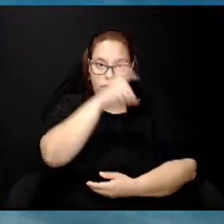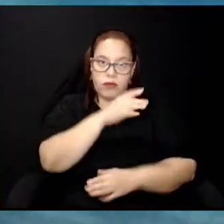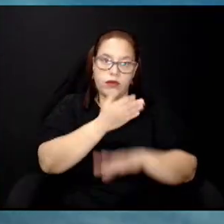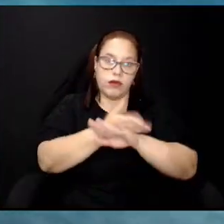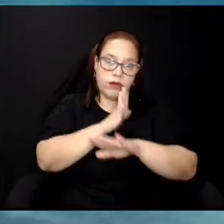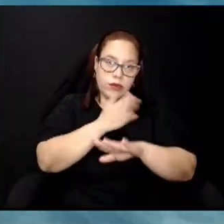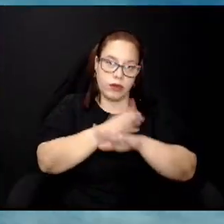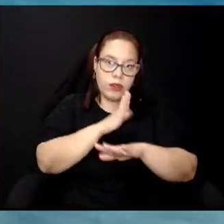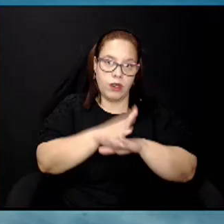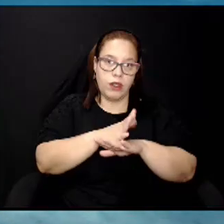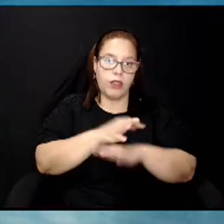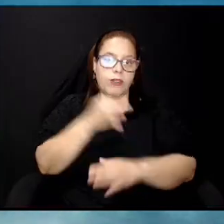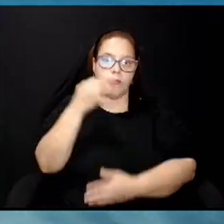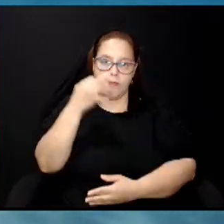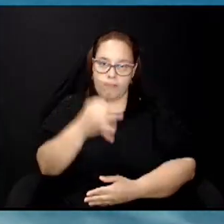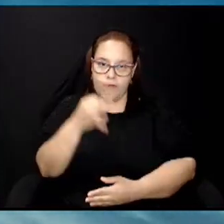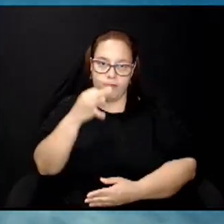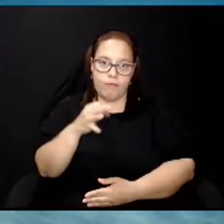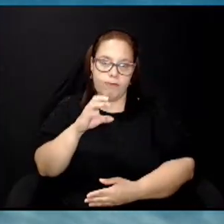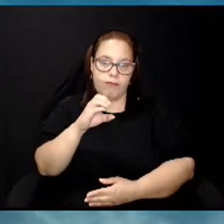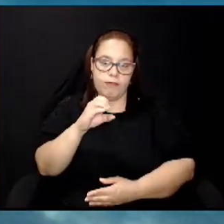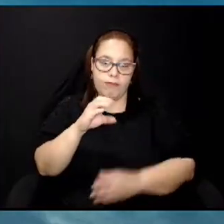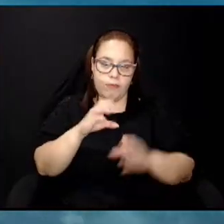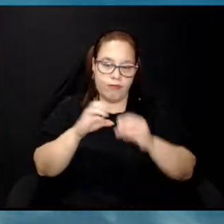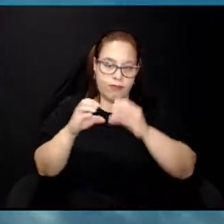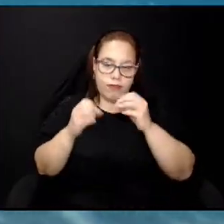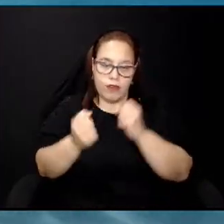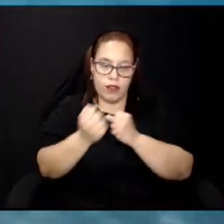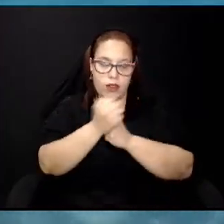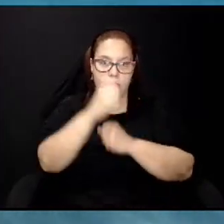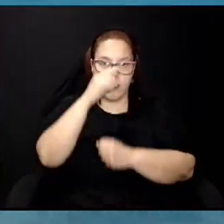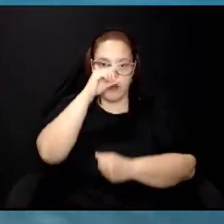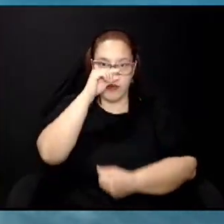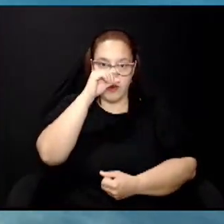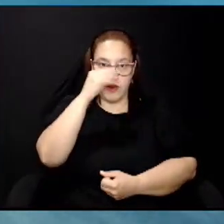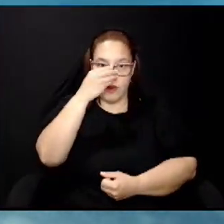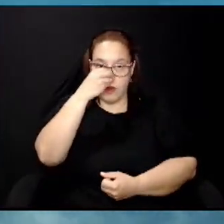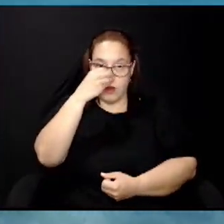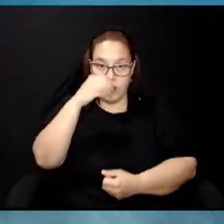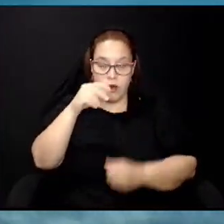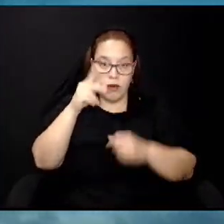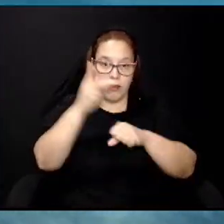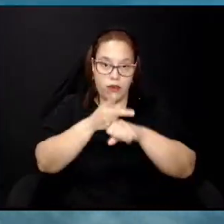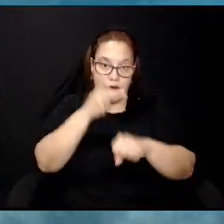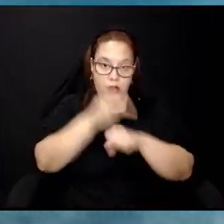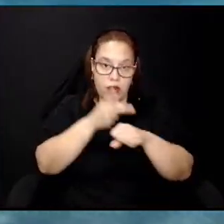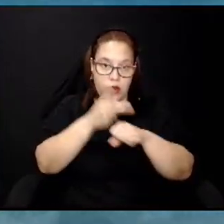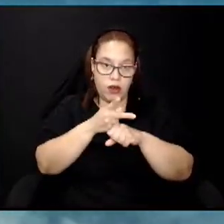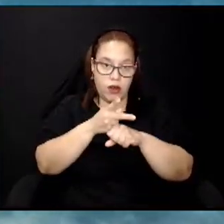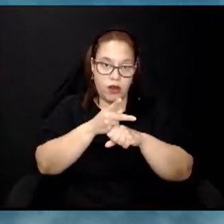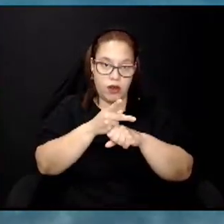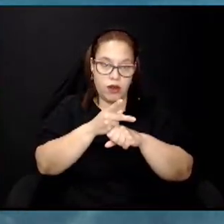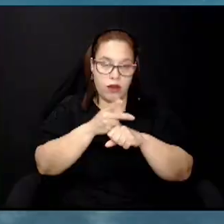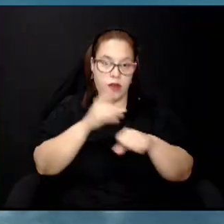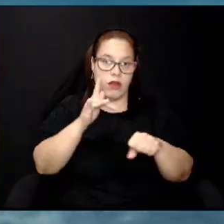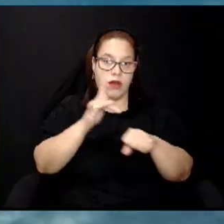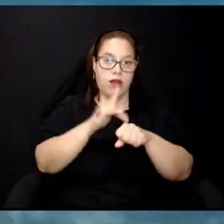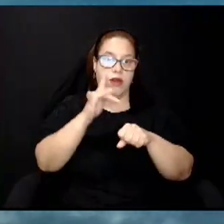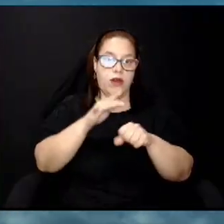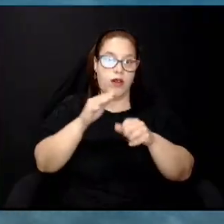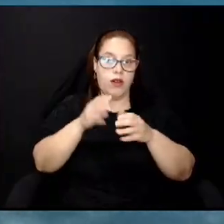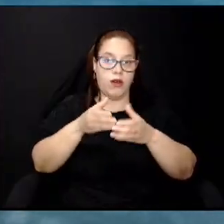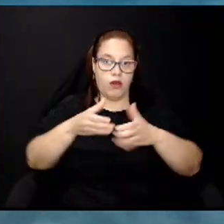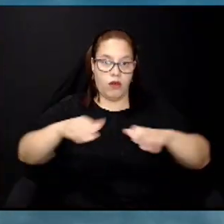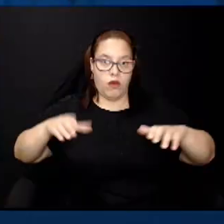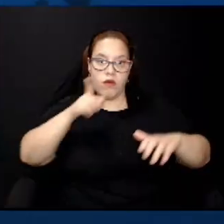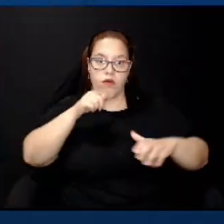vantajosa. As esponjas protegem o focinho dos golfinhos de pedras e animais venenosos no fundo do mar.